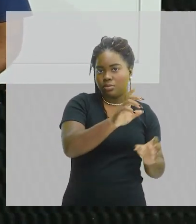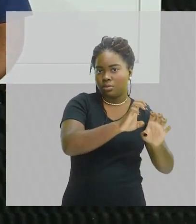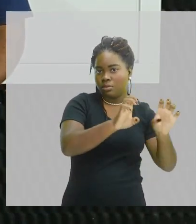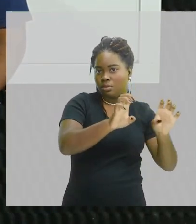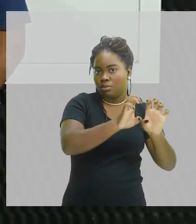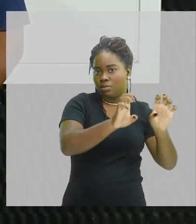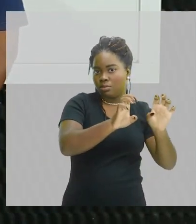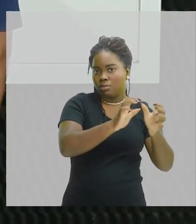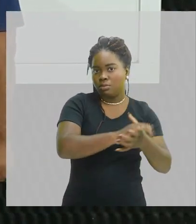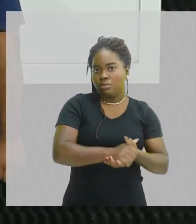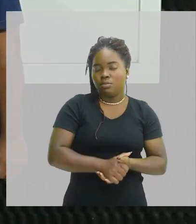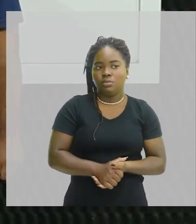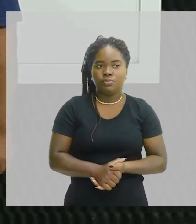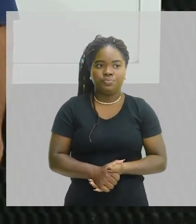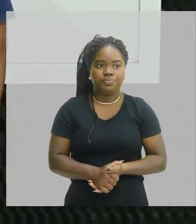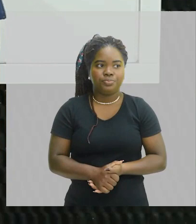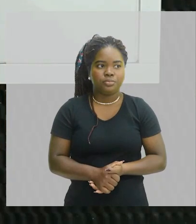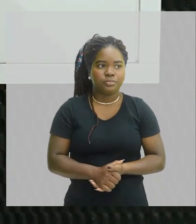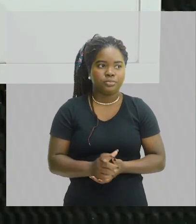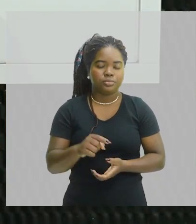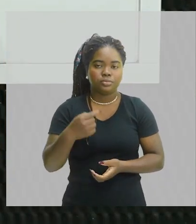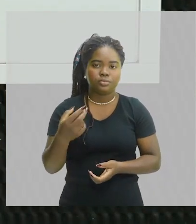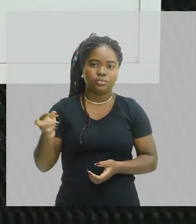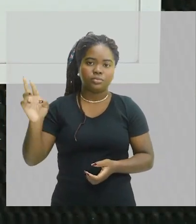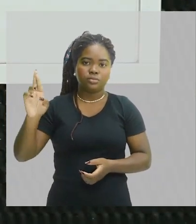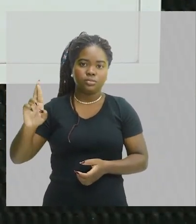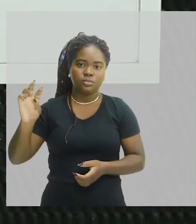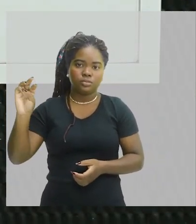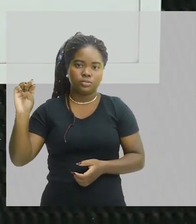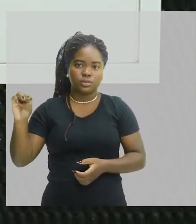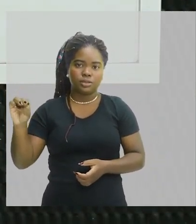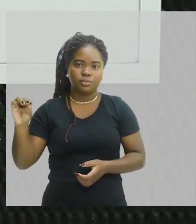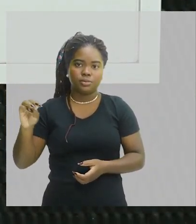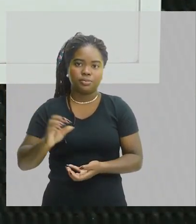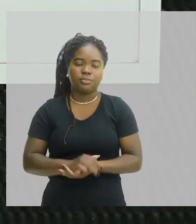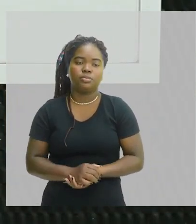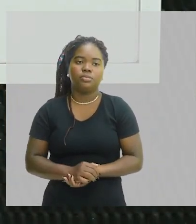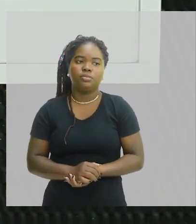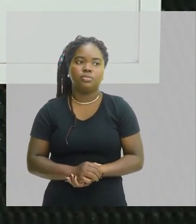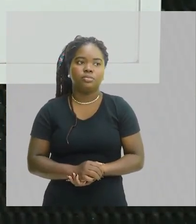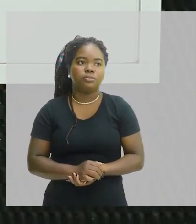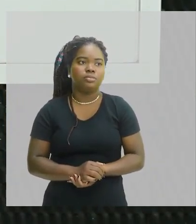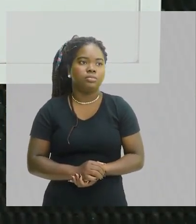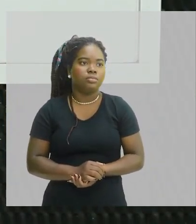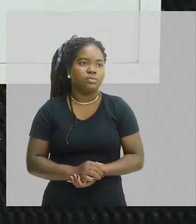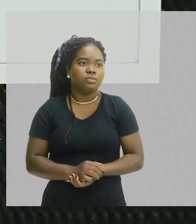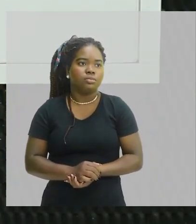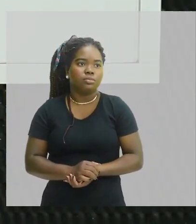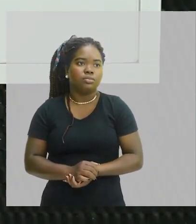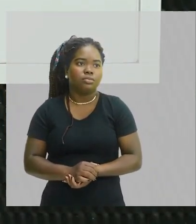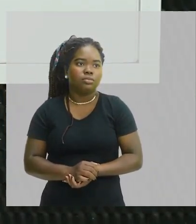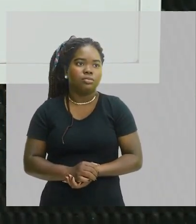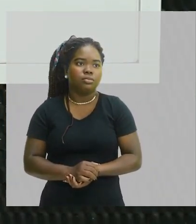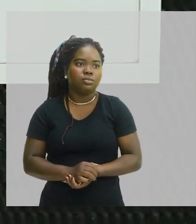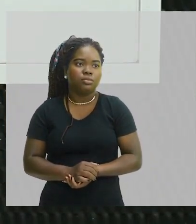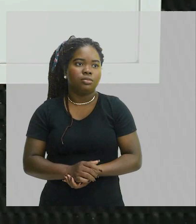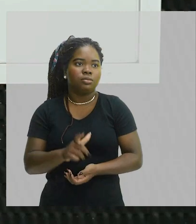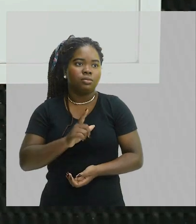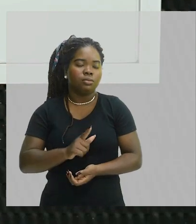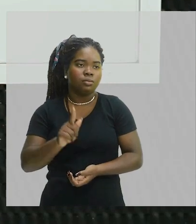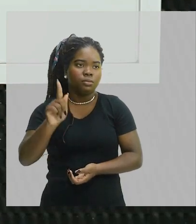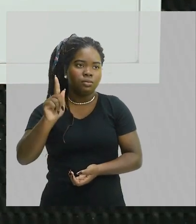do gerador e a equação do receptor, né? Então no caso, ó, o